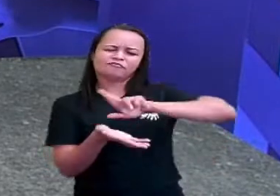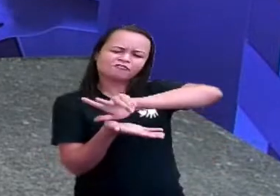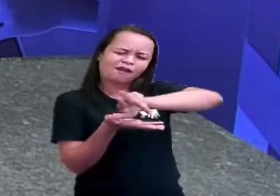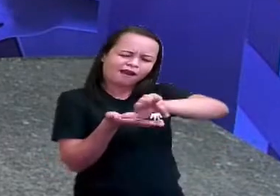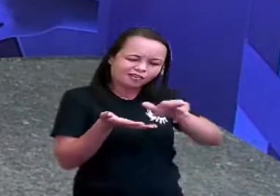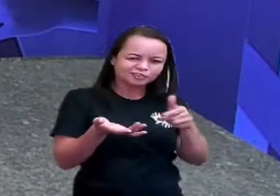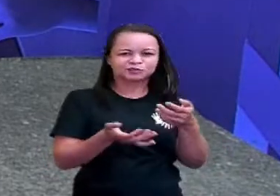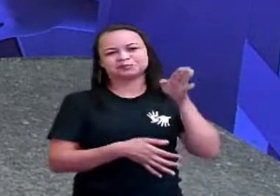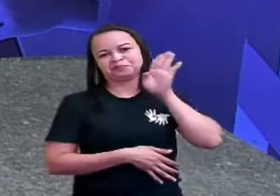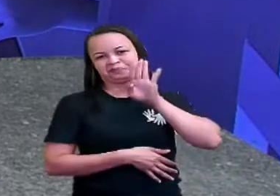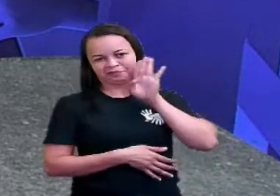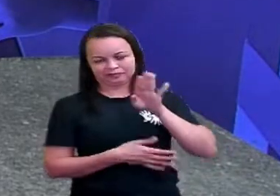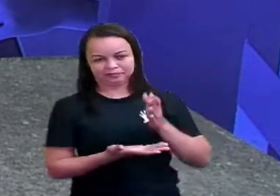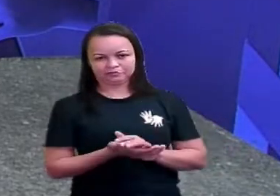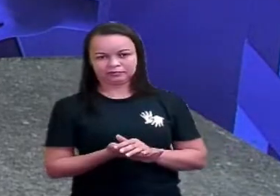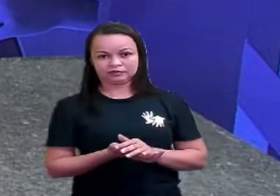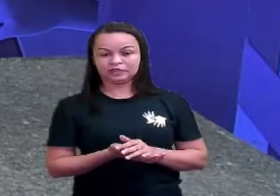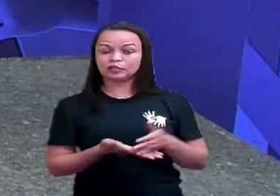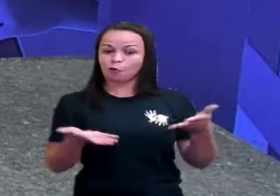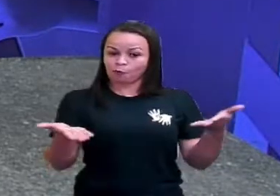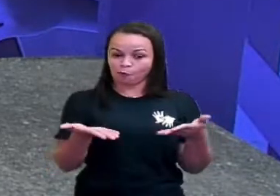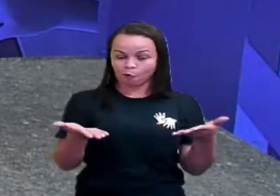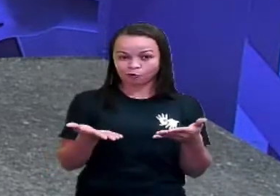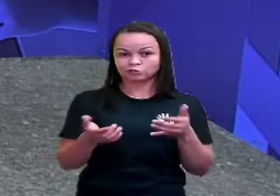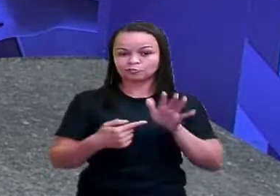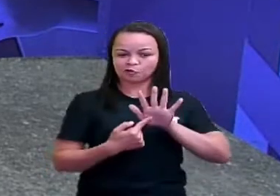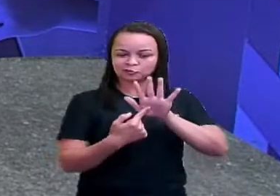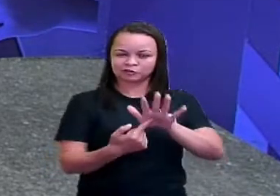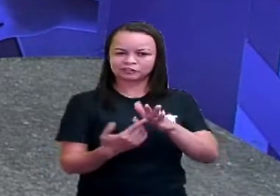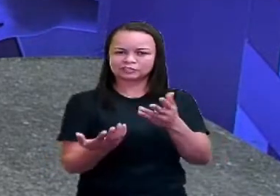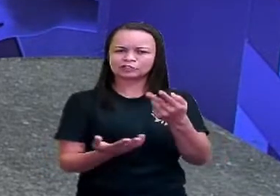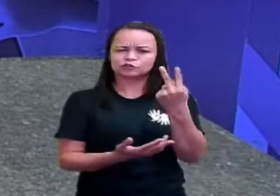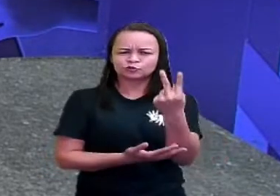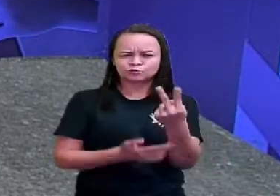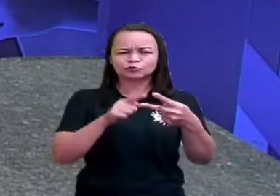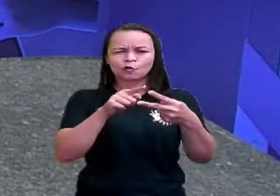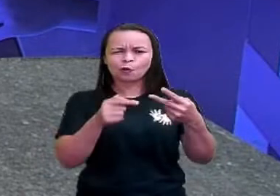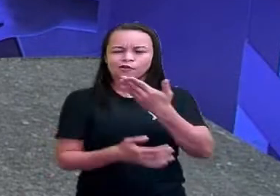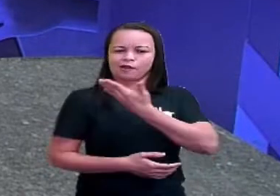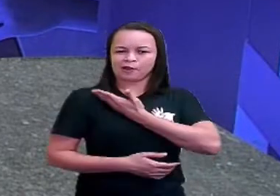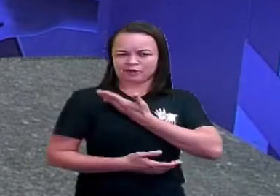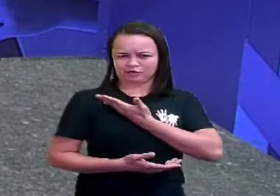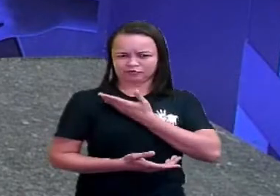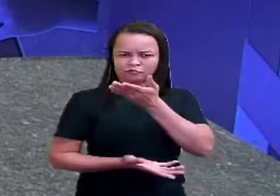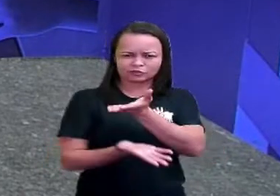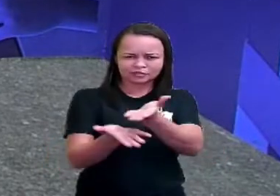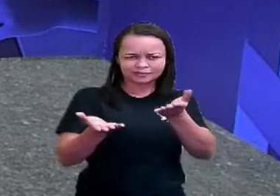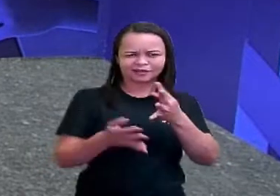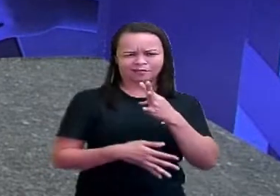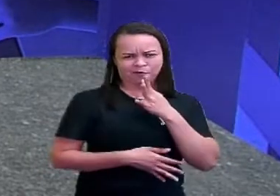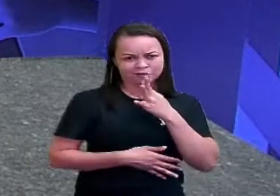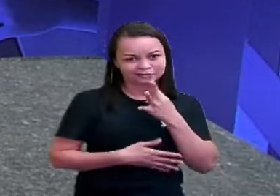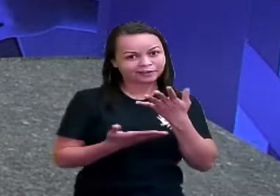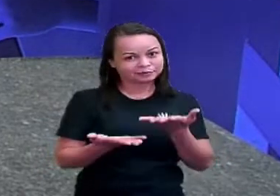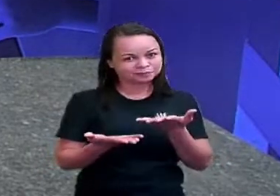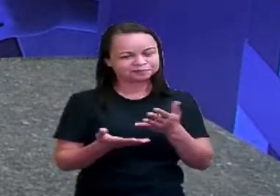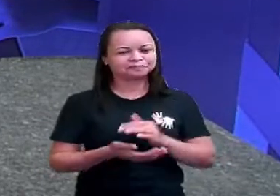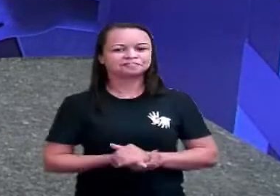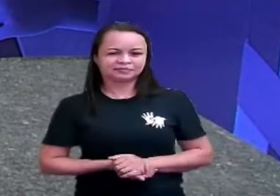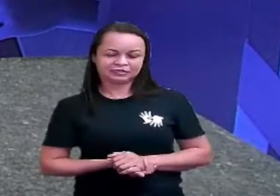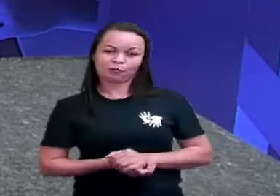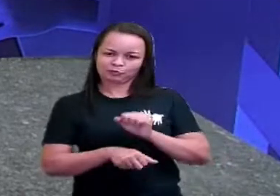eu trouxe dois amiguinhos para conversar um pouquinho com vocês. Vocês querem conhecê-los? Então, aguarda